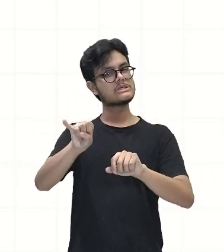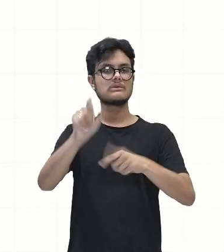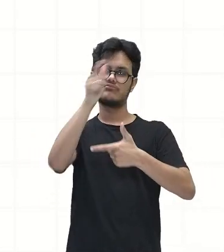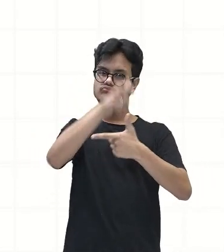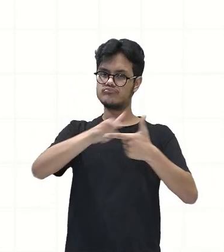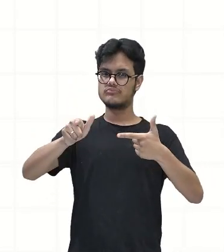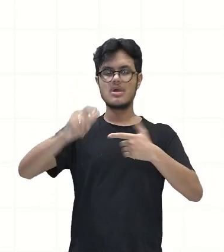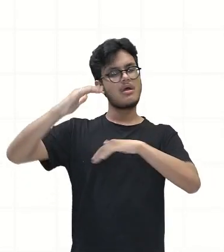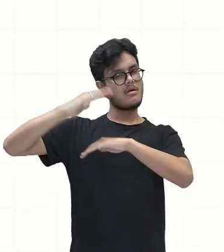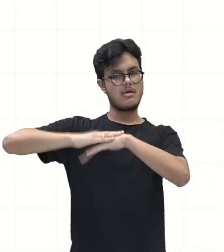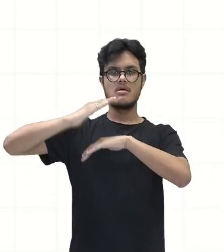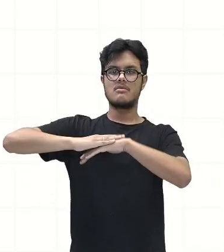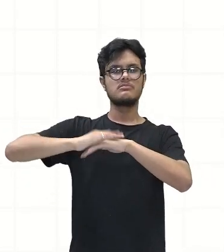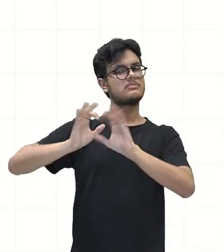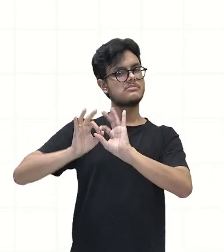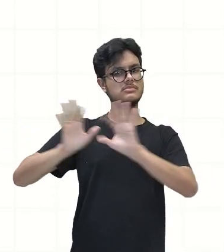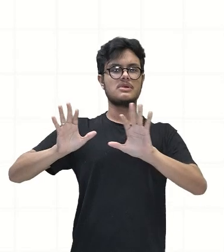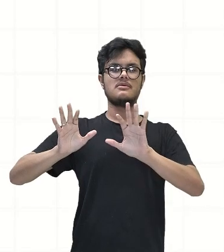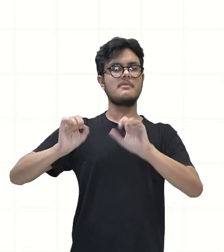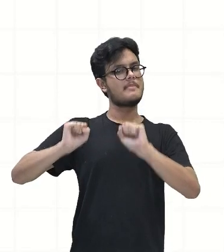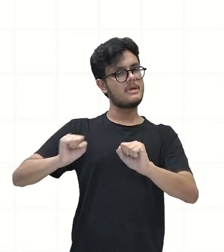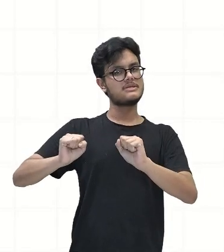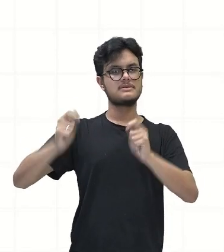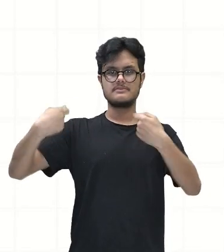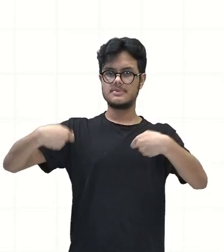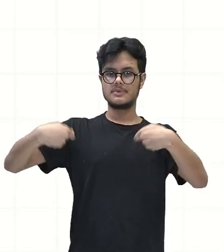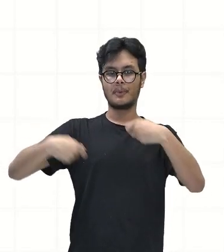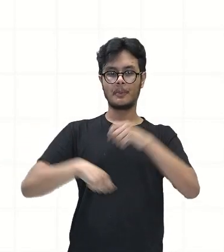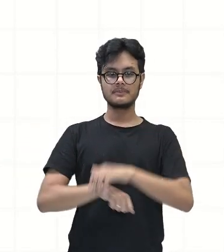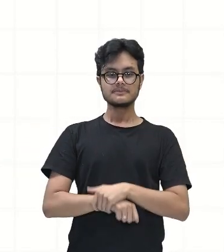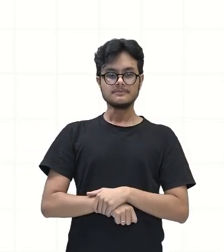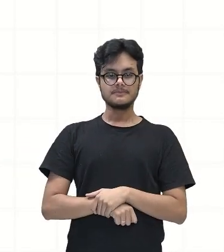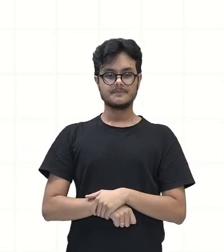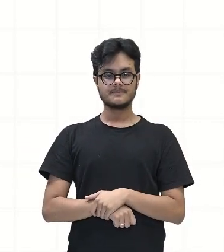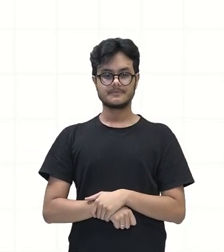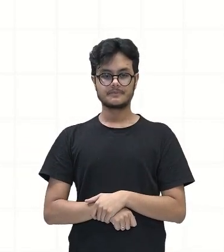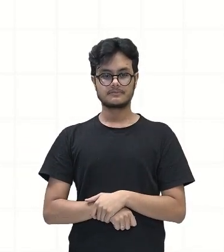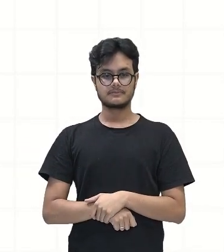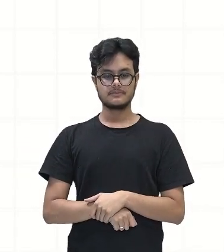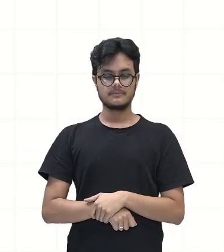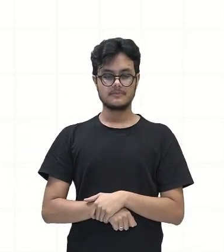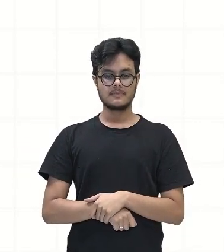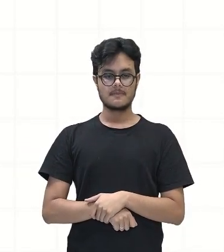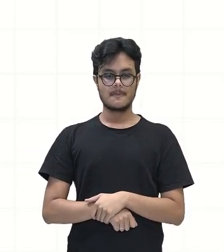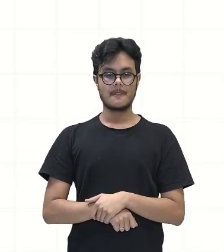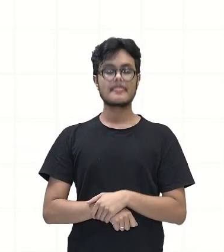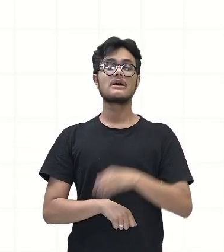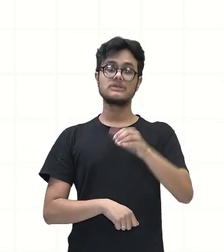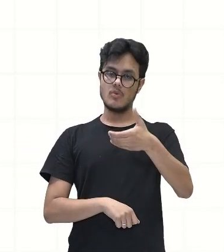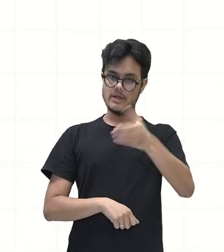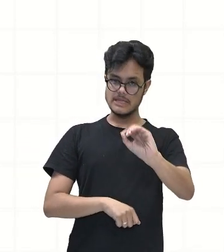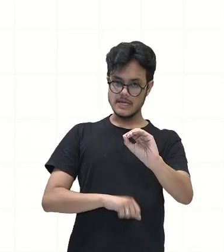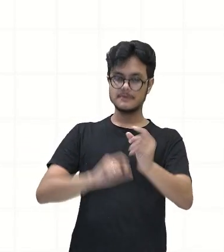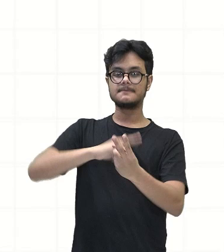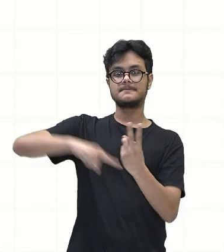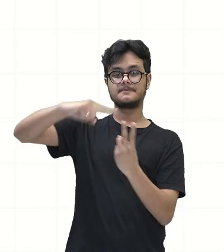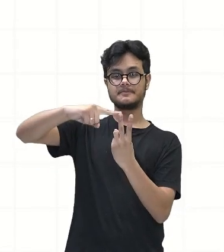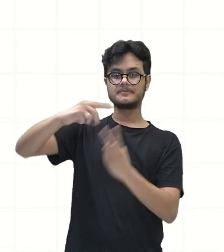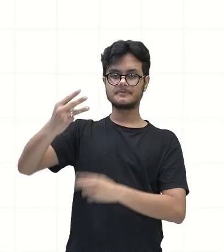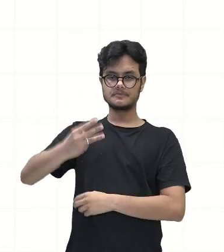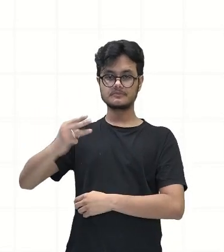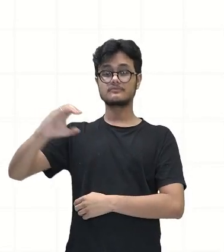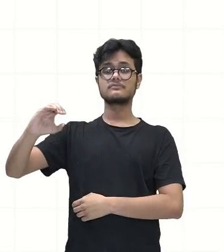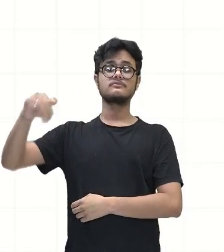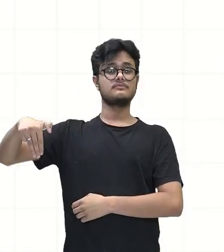para dividir, divide. 10 raiz quadrada de 3 centímetros. Então, aqui